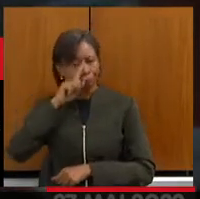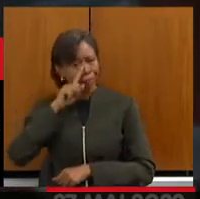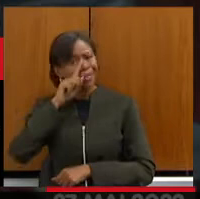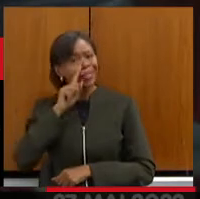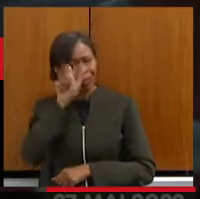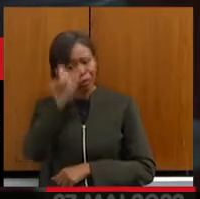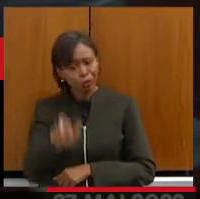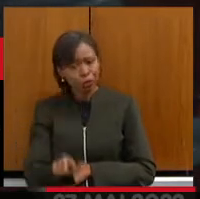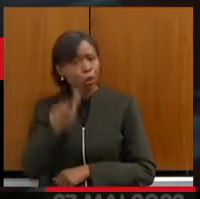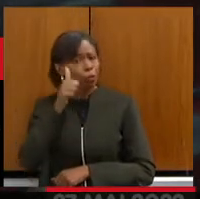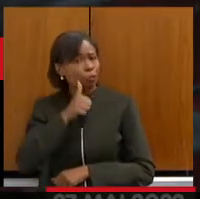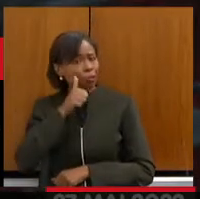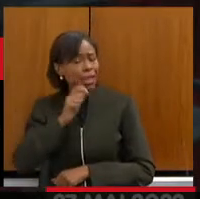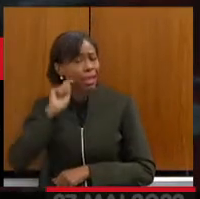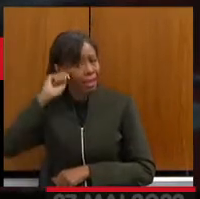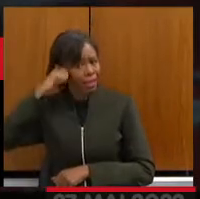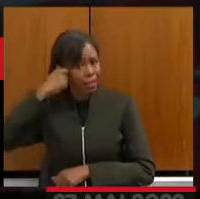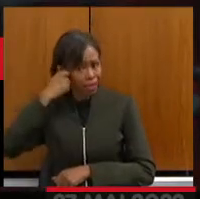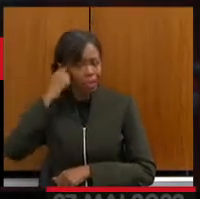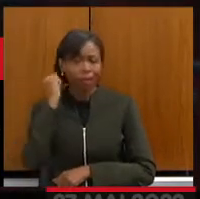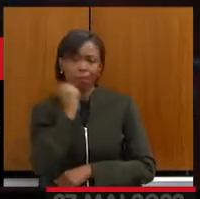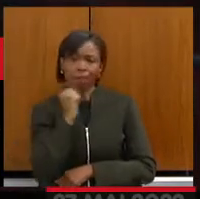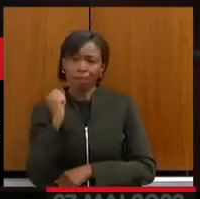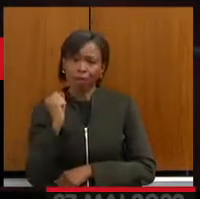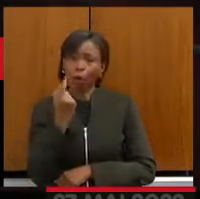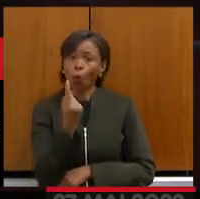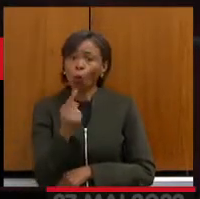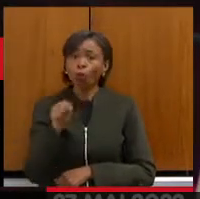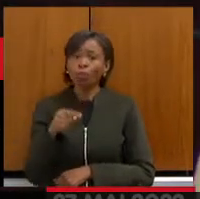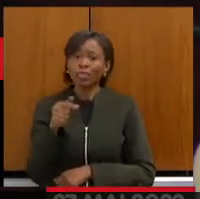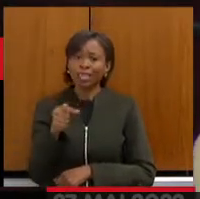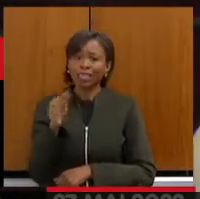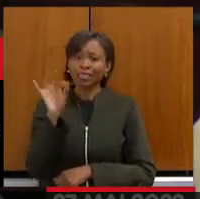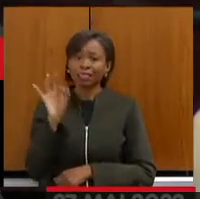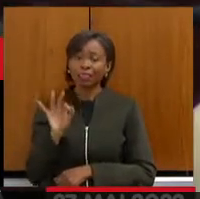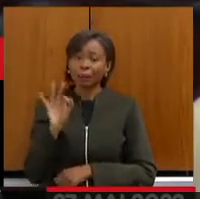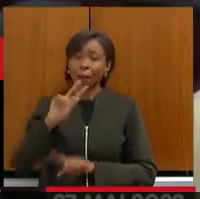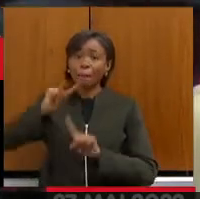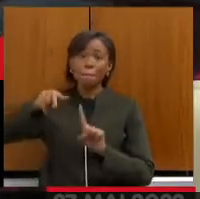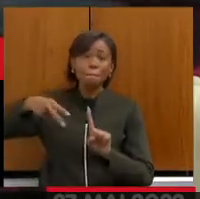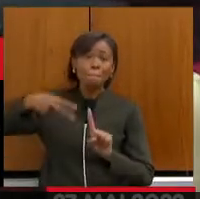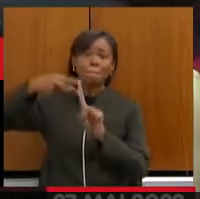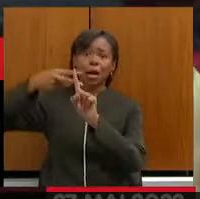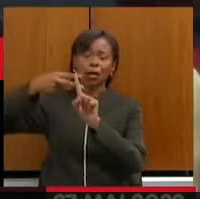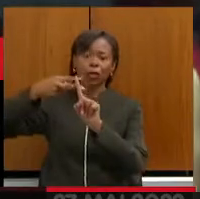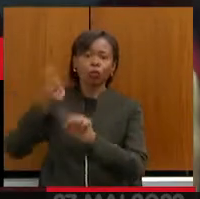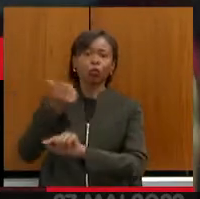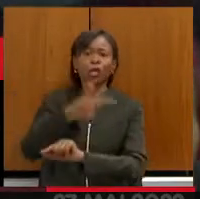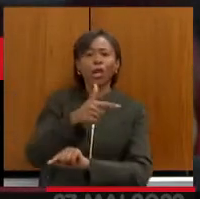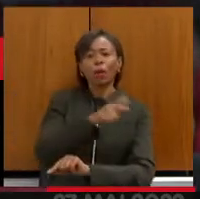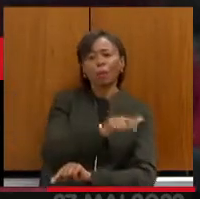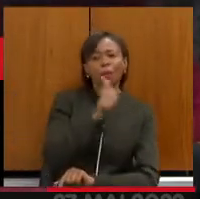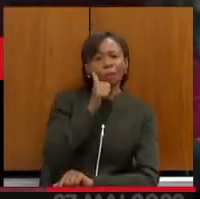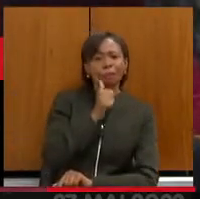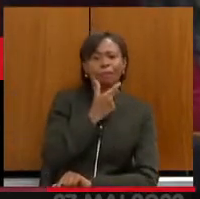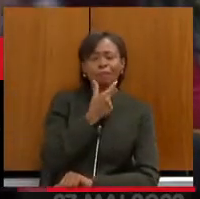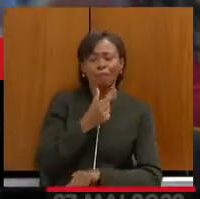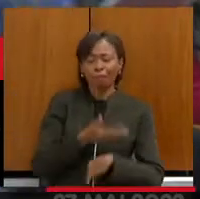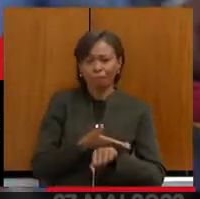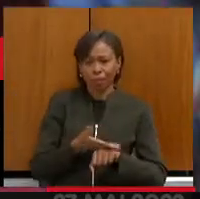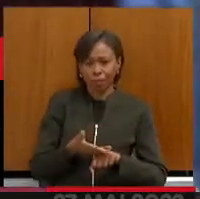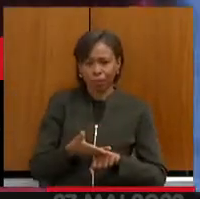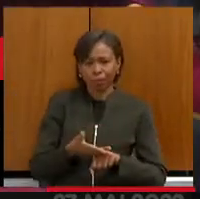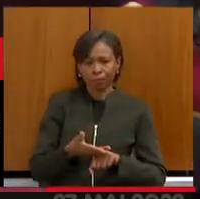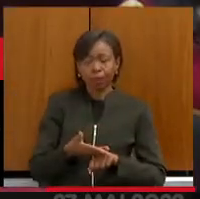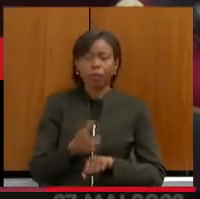vítima de homicídio é 1,7 vezes maior que a de uma mulher não negra que em média por dia